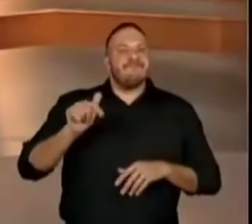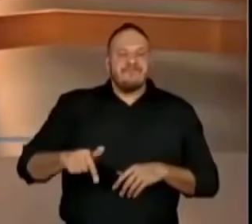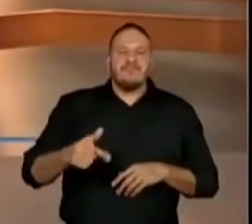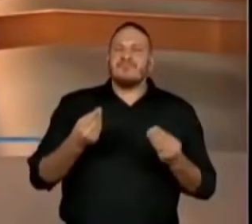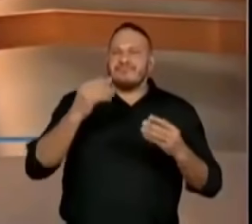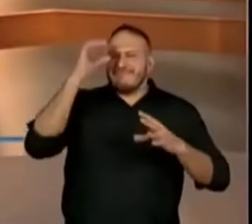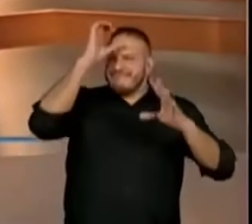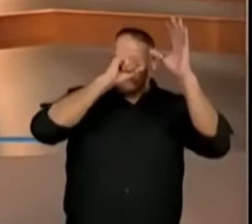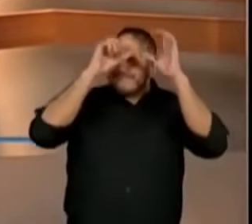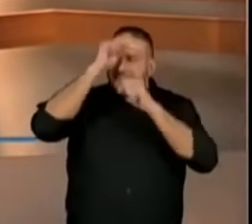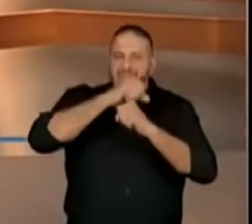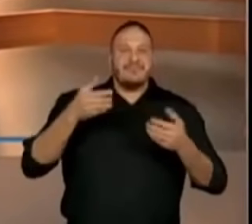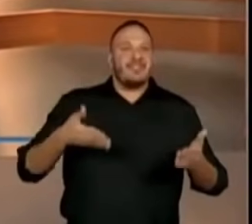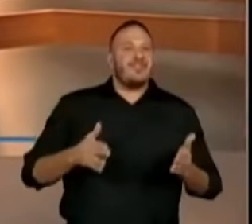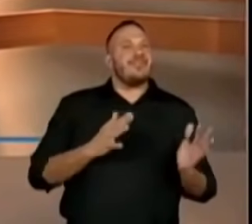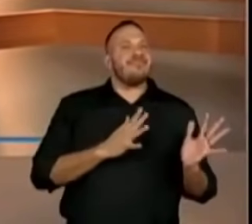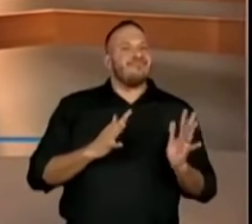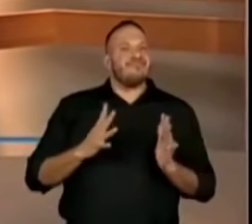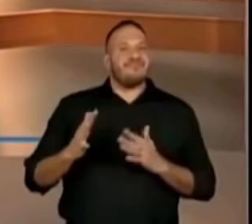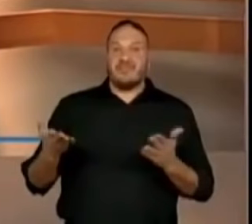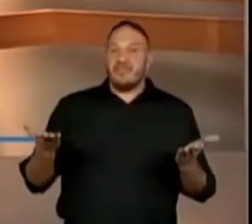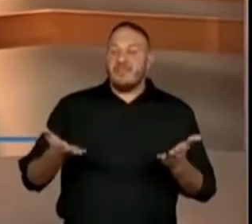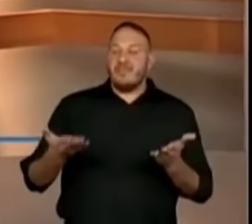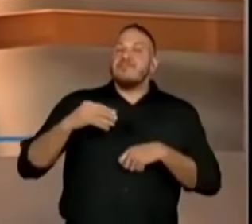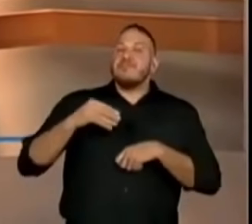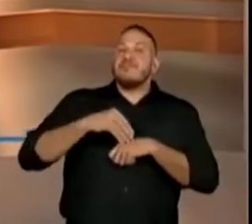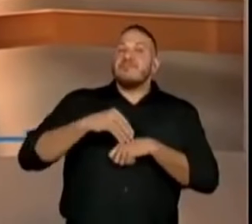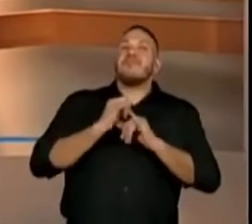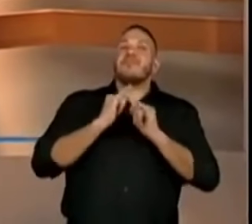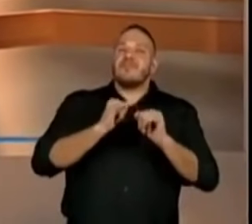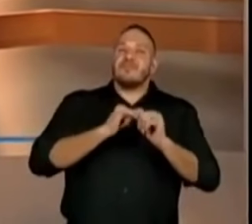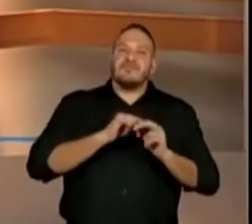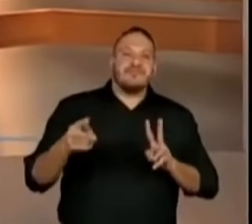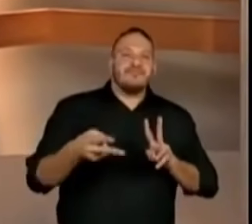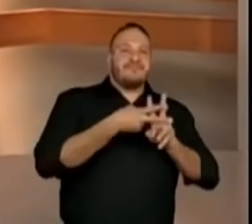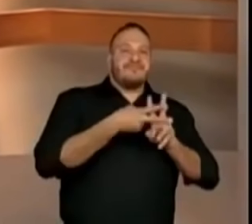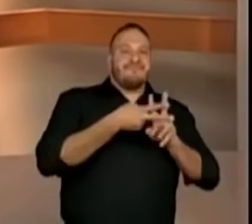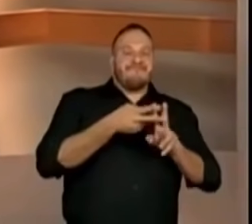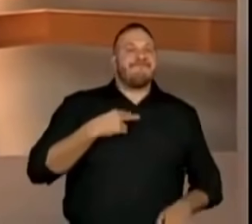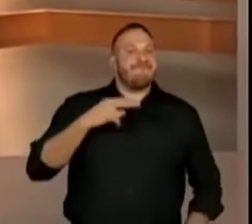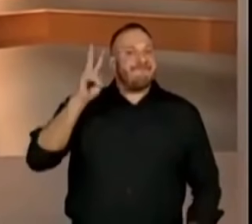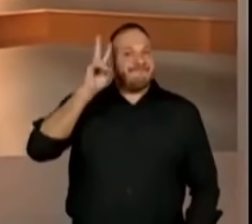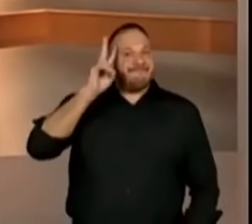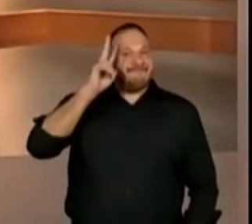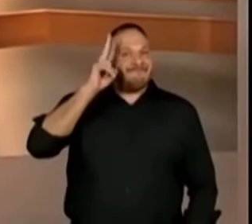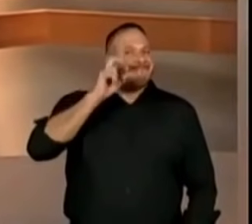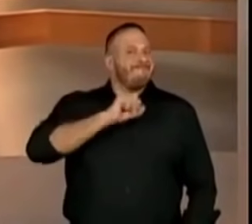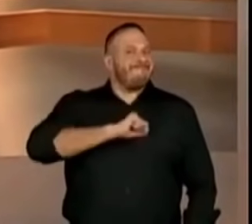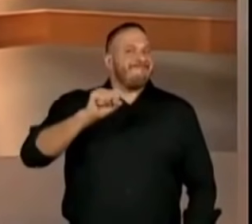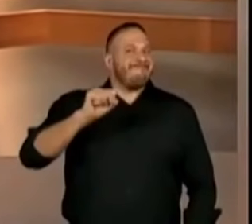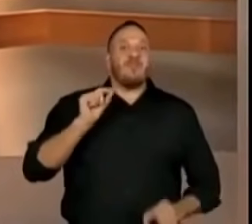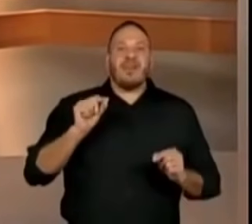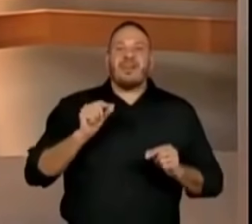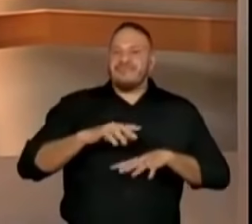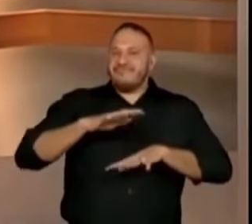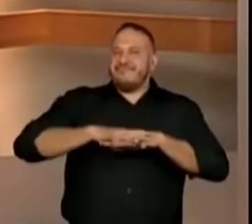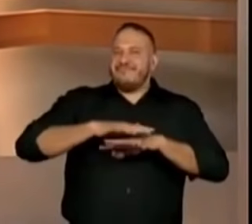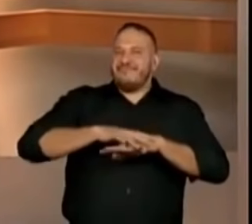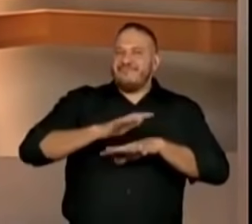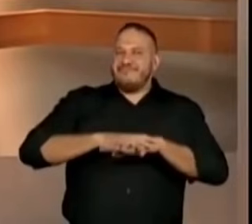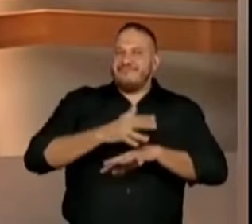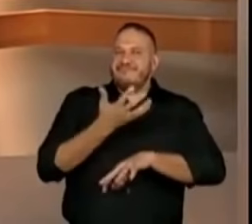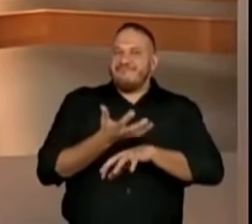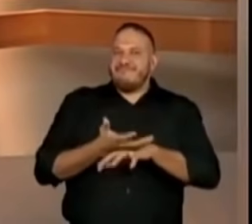muito aprendizado, então quer dizer que hashtag segundou com matemática na